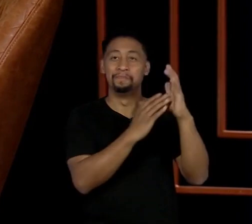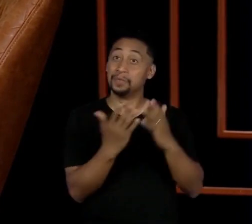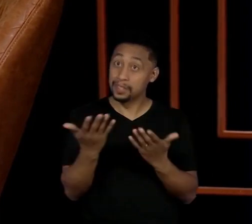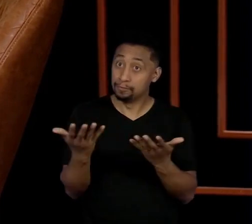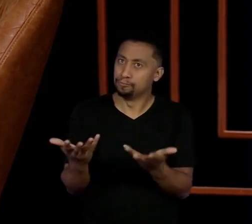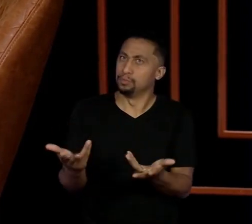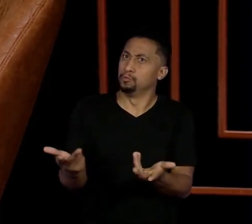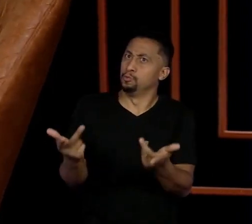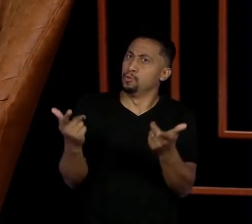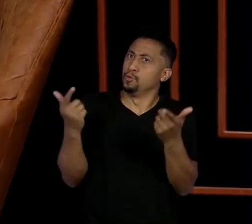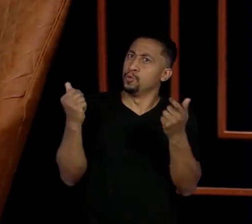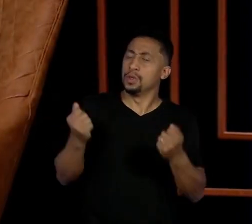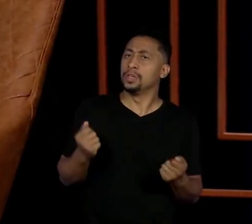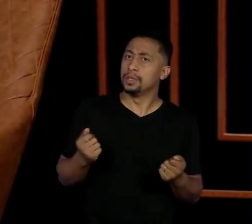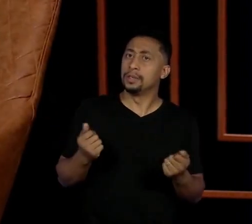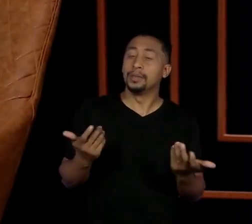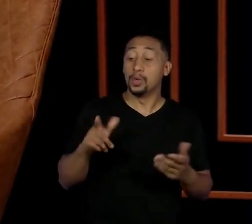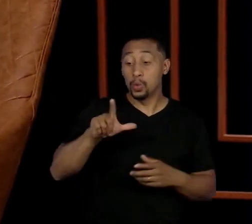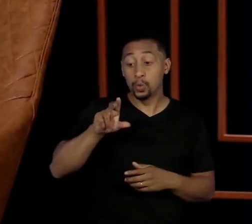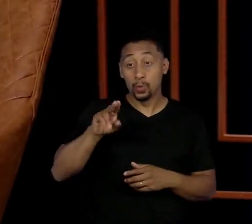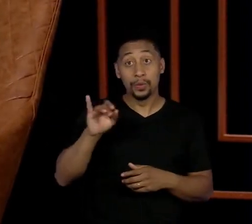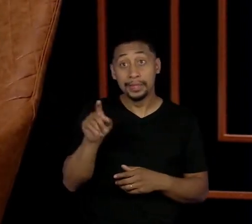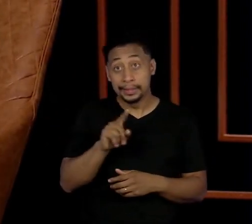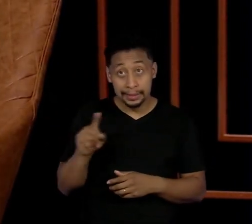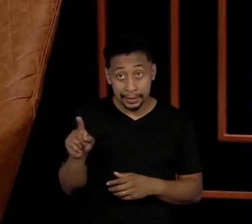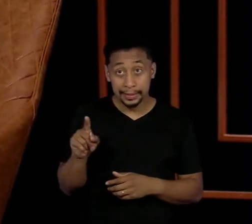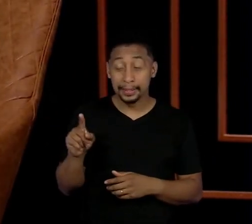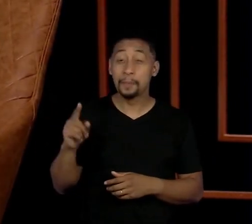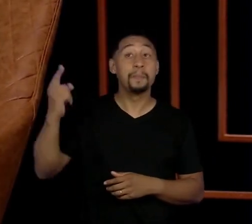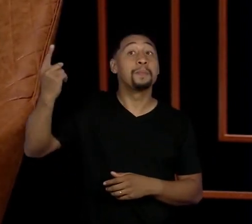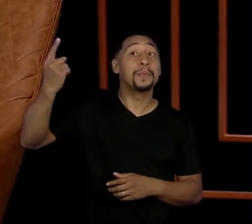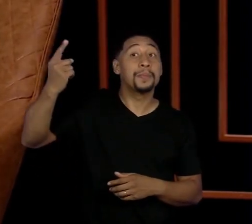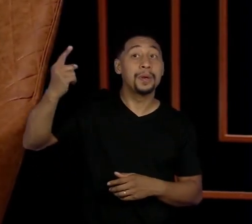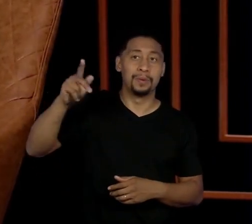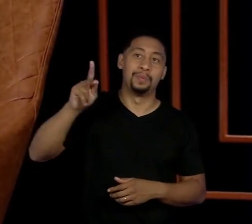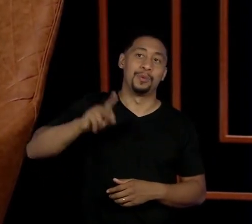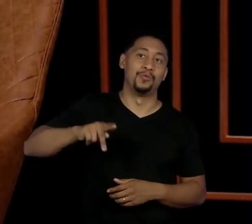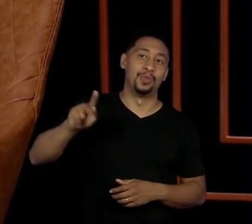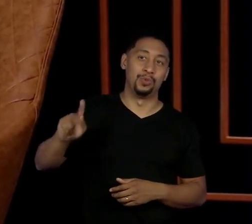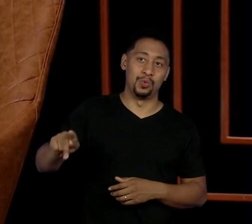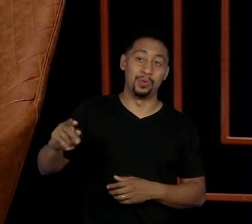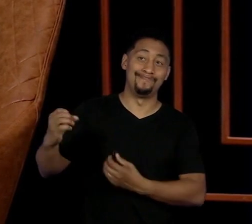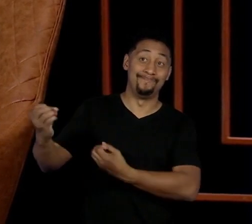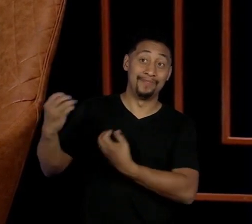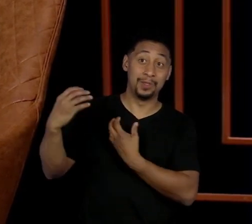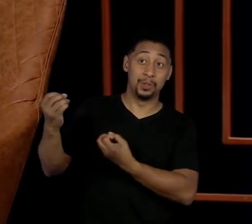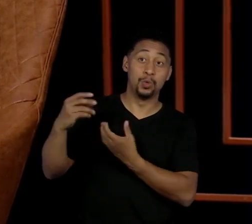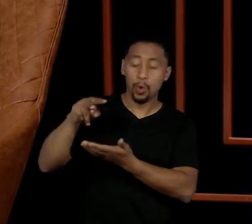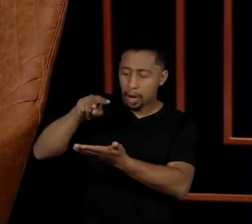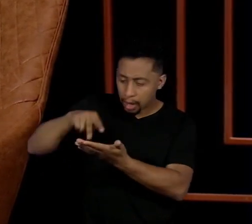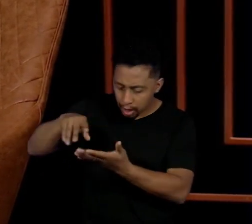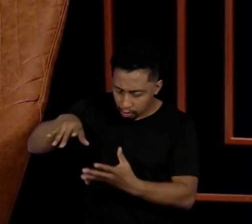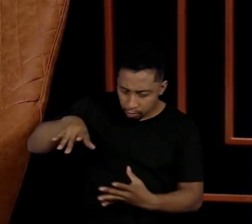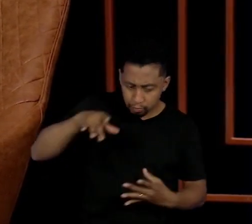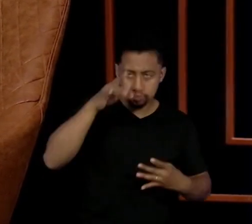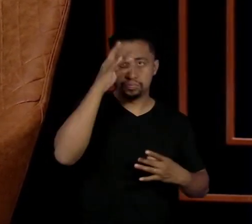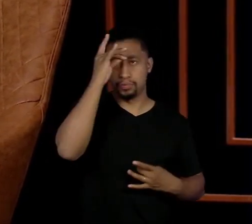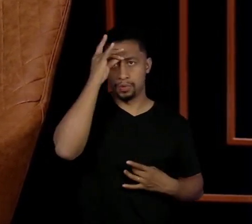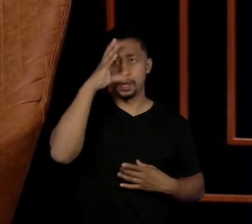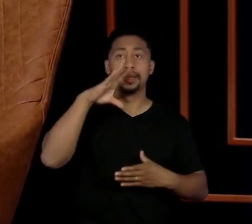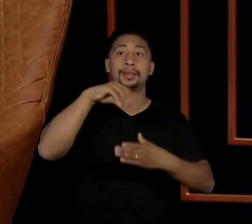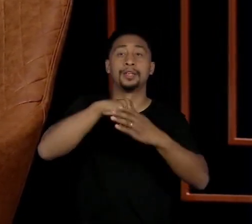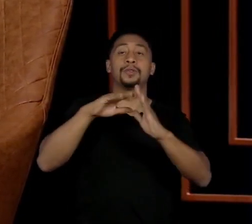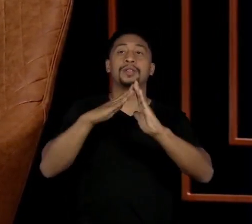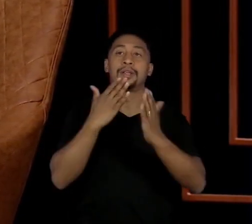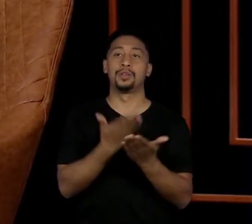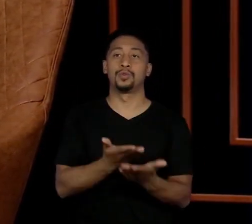Sensacional, né? O Luiz Antônio foi foi meu primeiro professor de interpretação na Cal, tá? E aí ele,